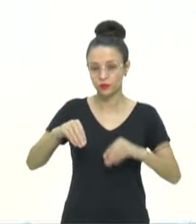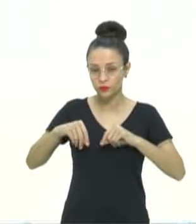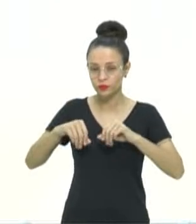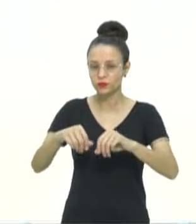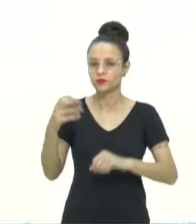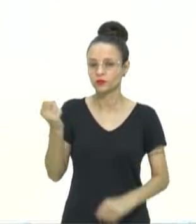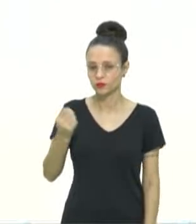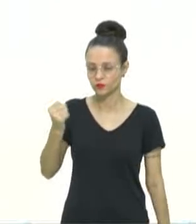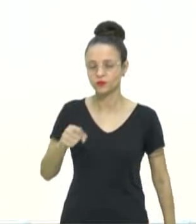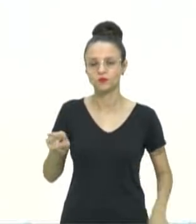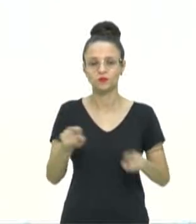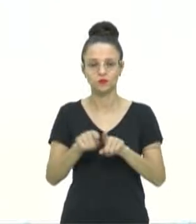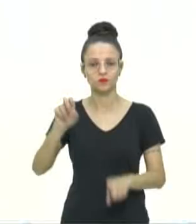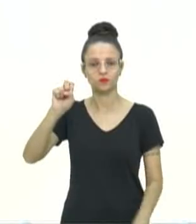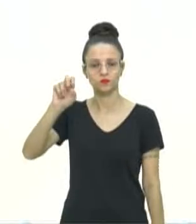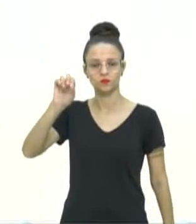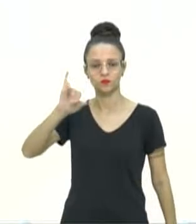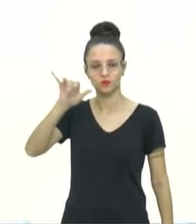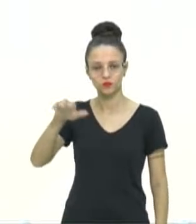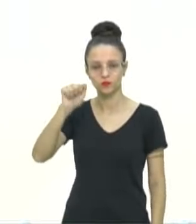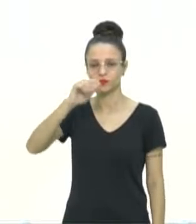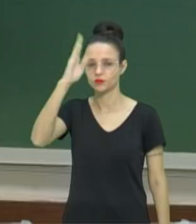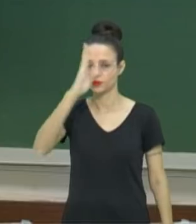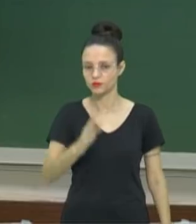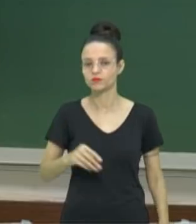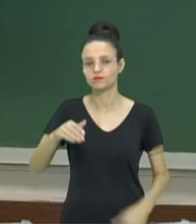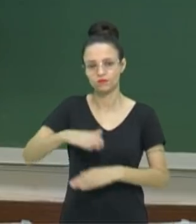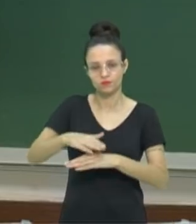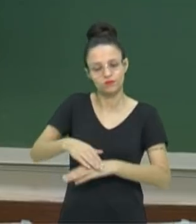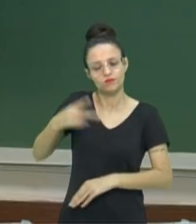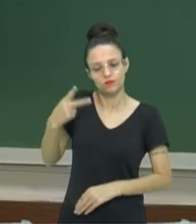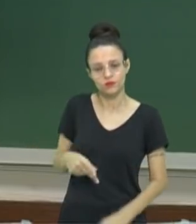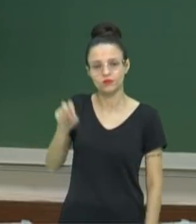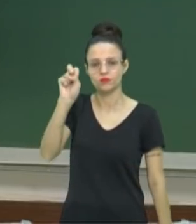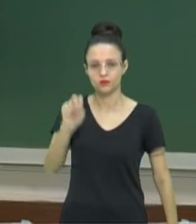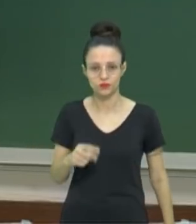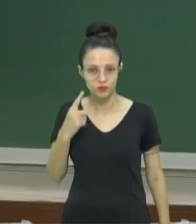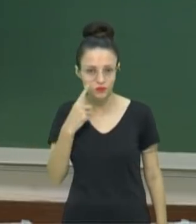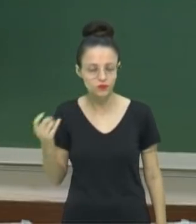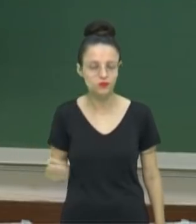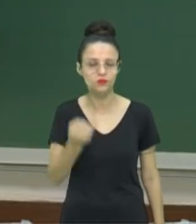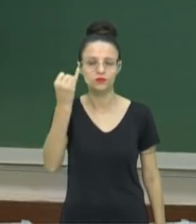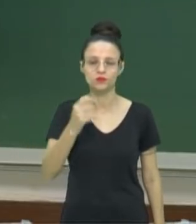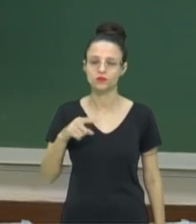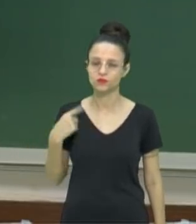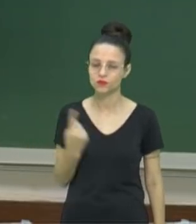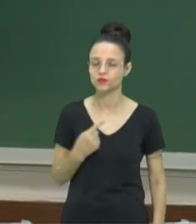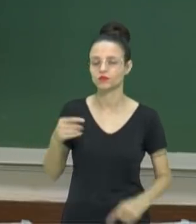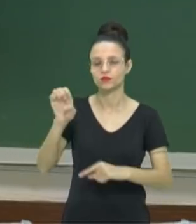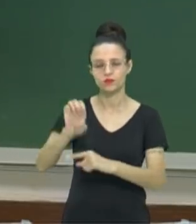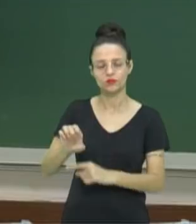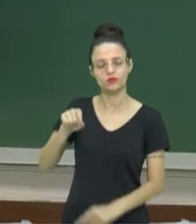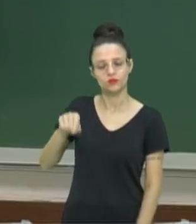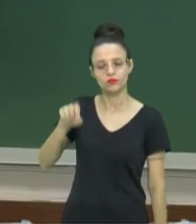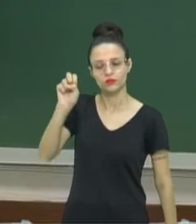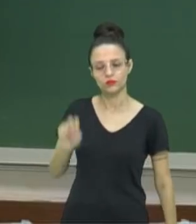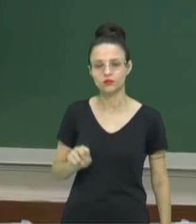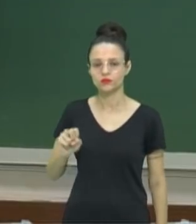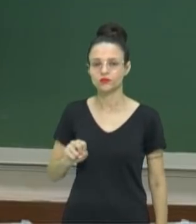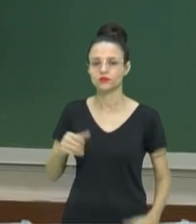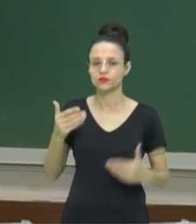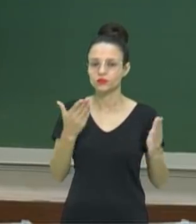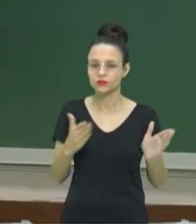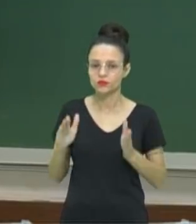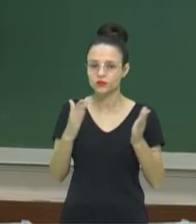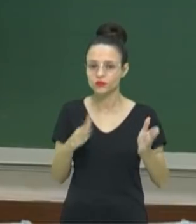soja do Brasil são produzidos na região sul. Olha a importância da nossa região, dos nossos estados da região sul, para a produção